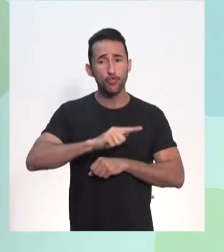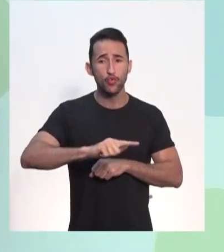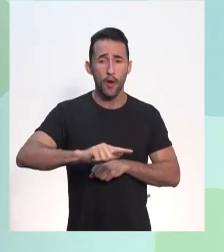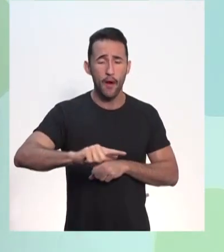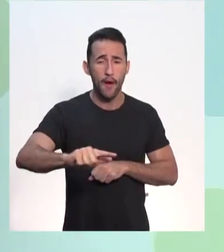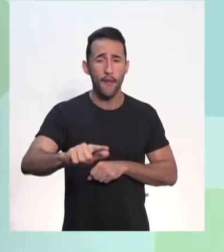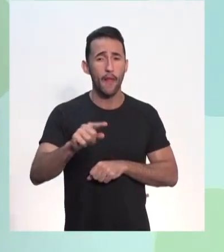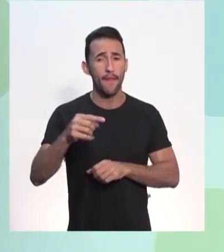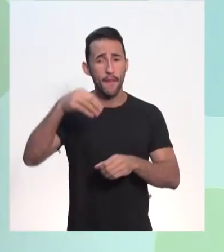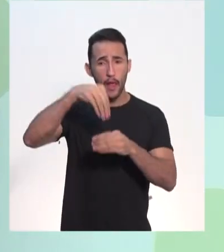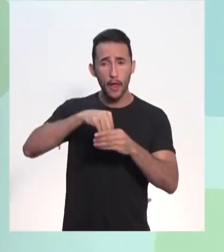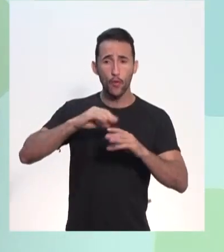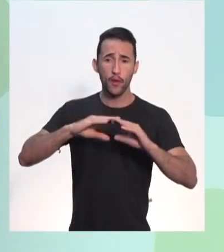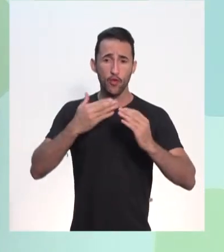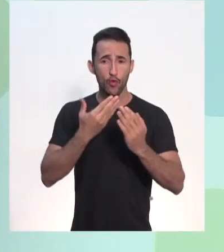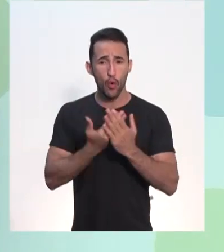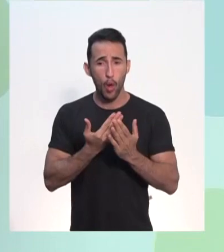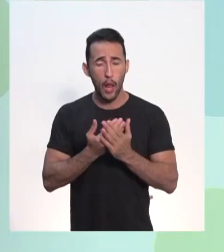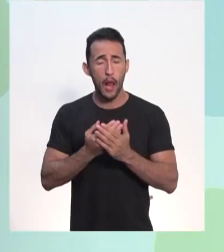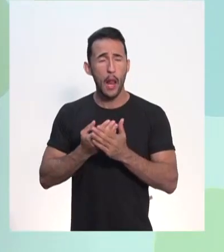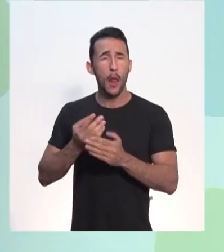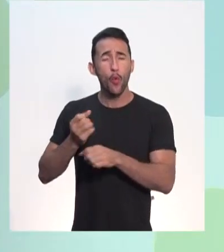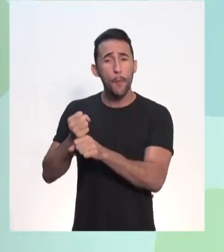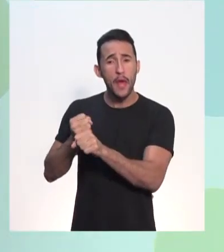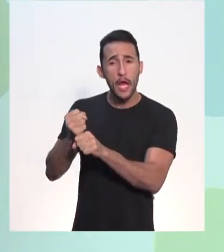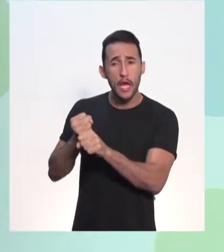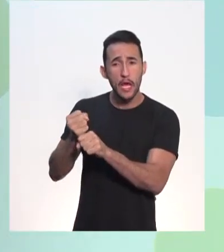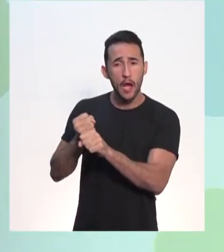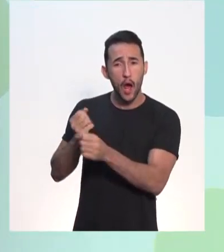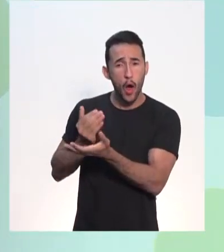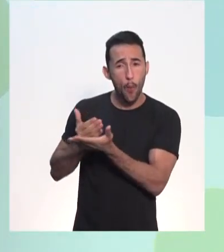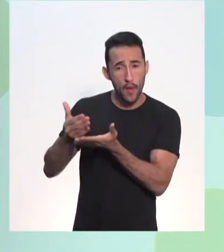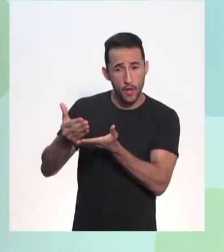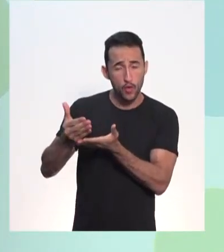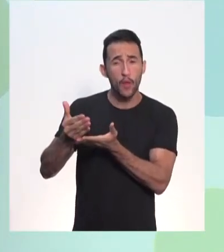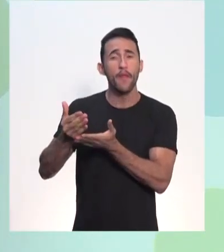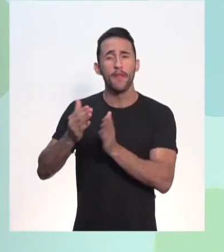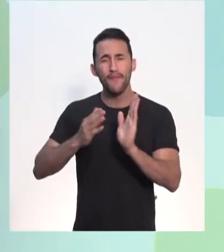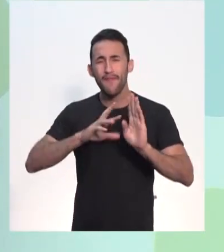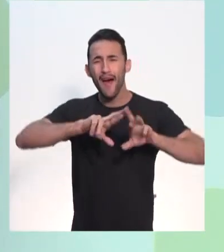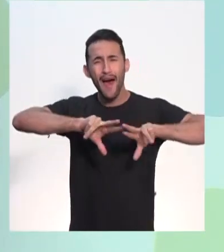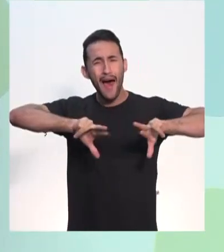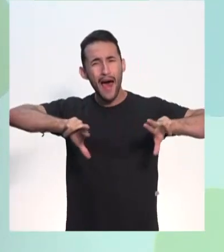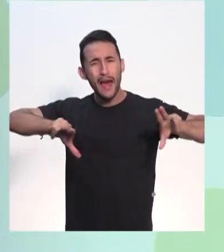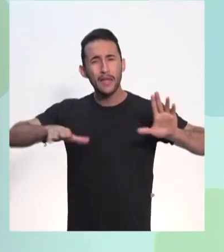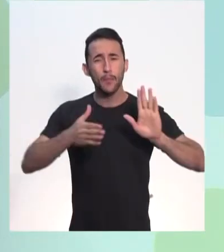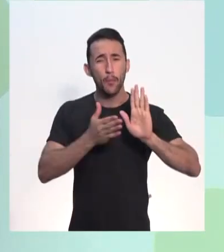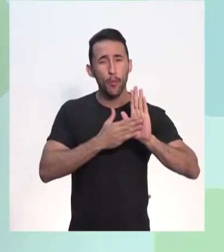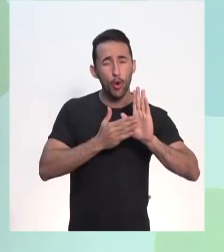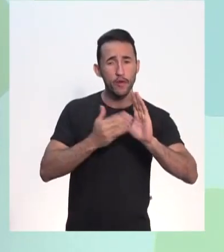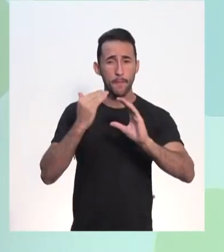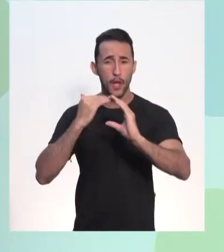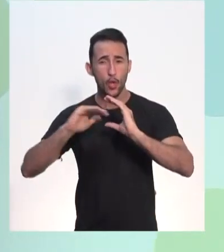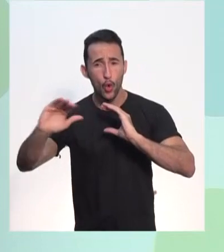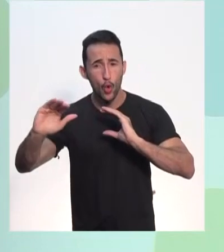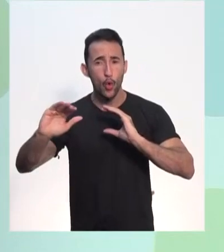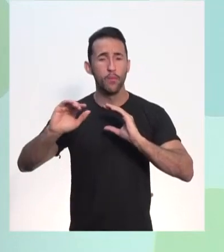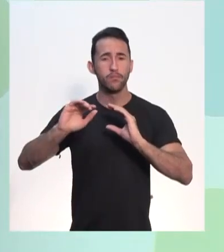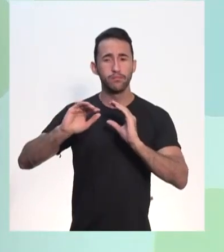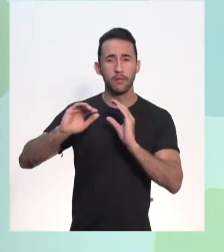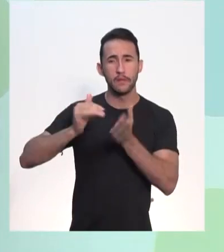Nós iniciamos o ano com uma série de propostas e sugestões de pautas que foram encaminhadas aos nossos